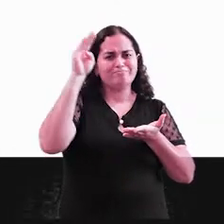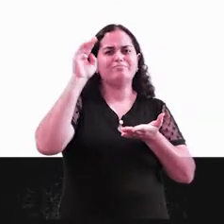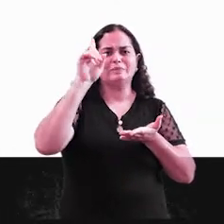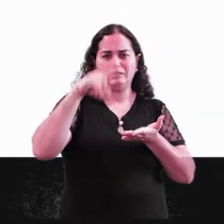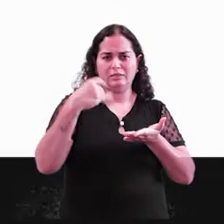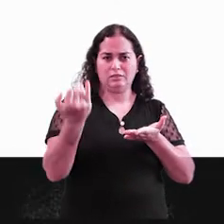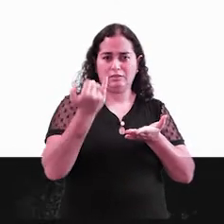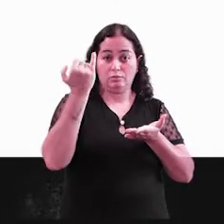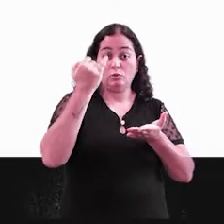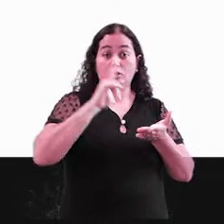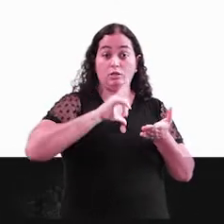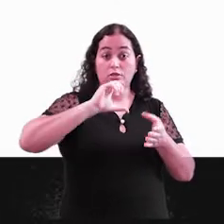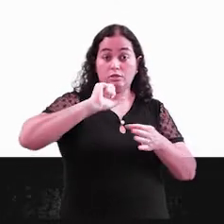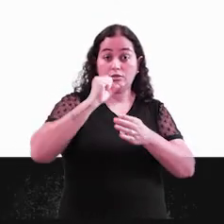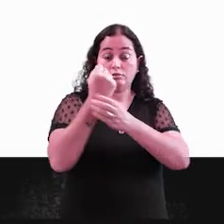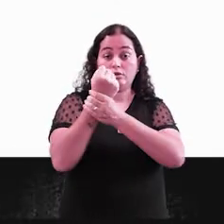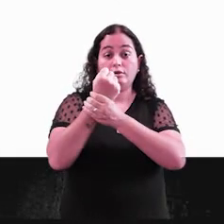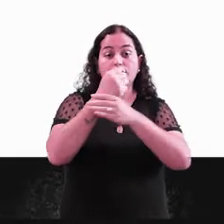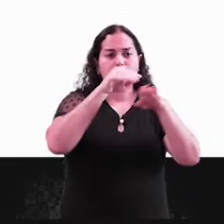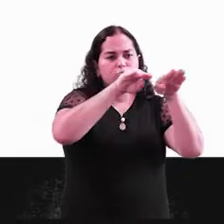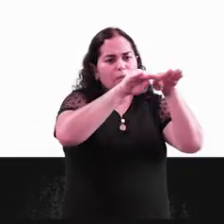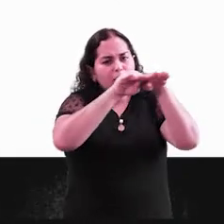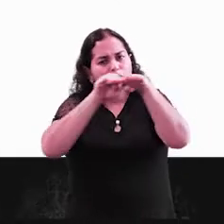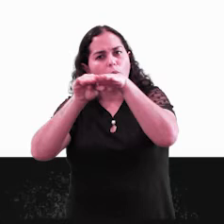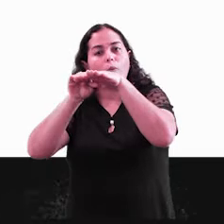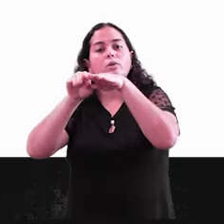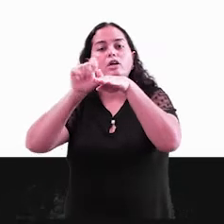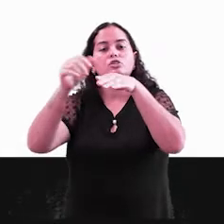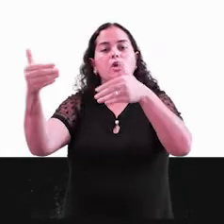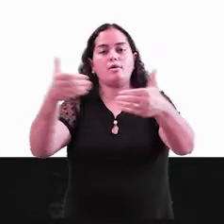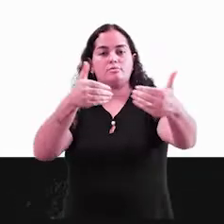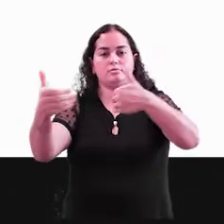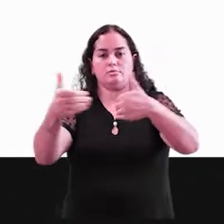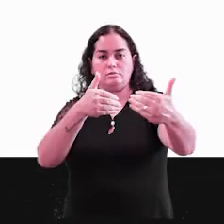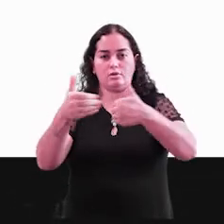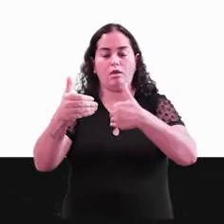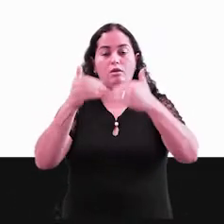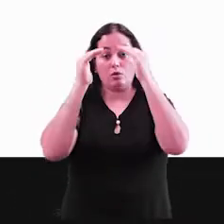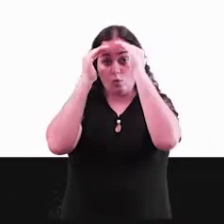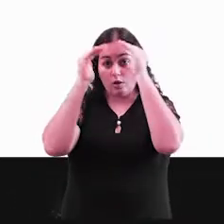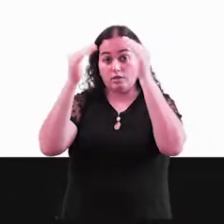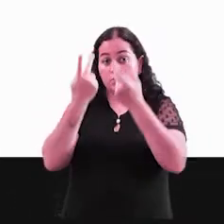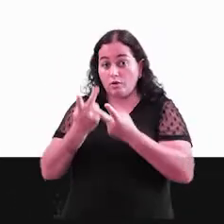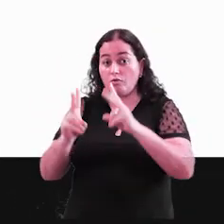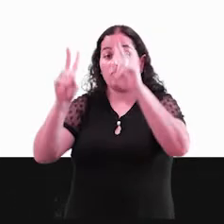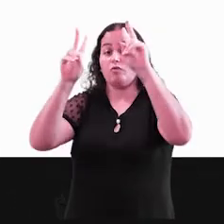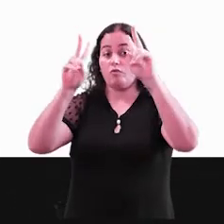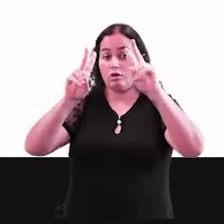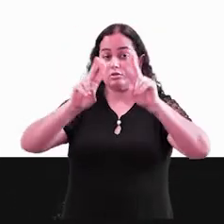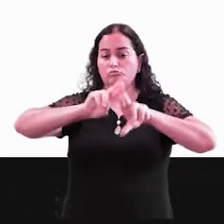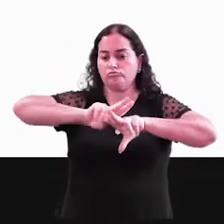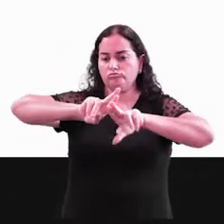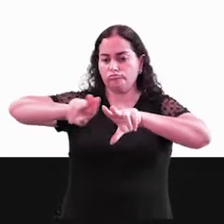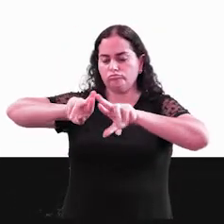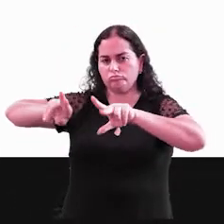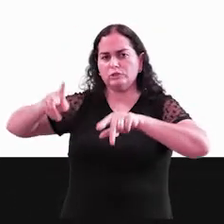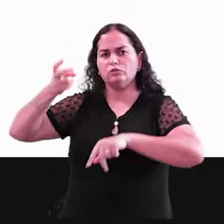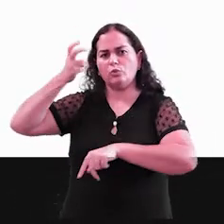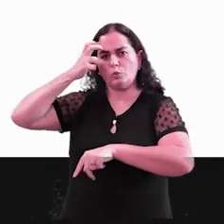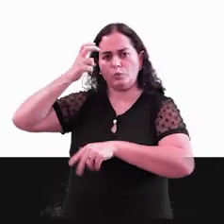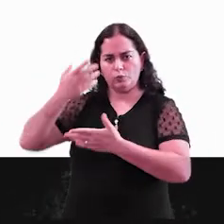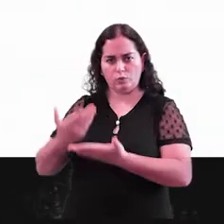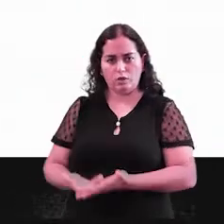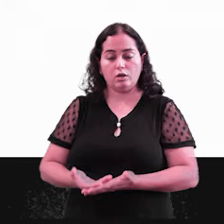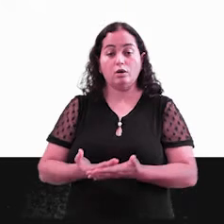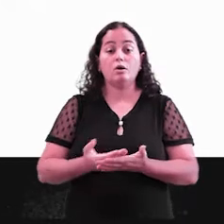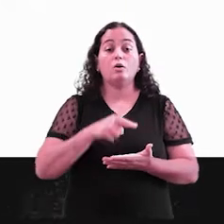dos museus assegurarem a universalidade do acesso, o respeito e a valorização à diversidade cultural, e